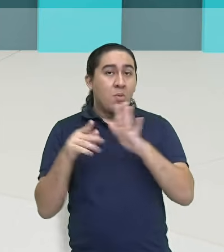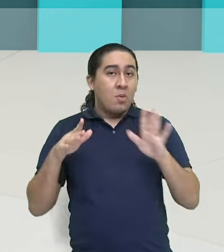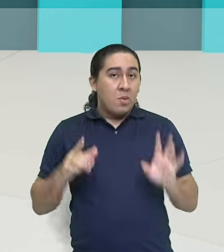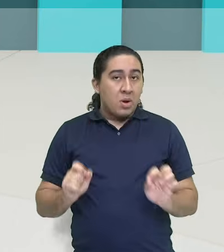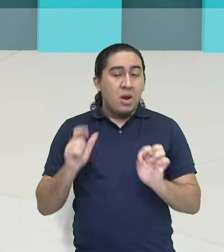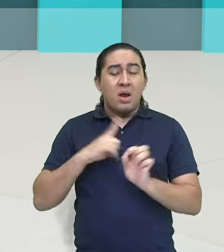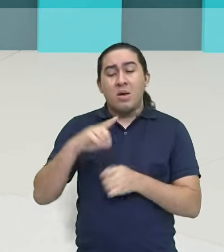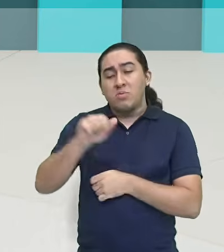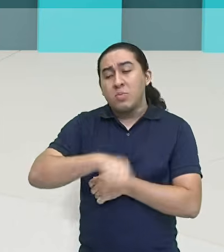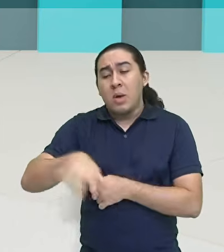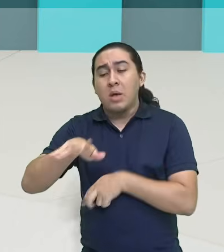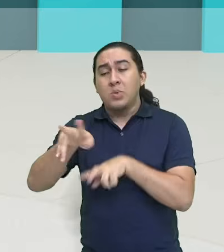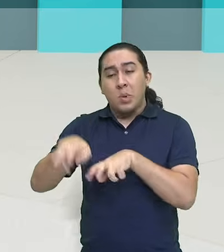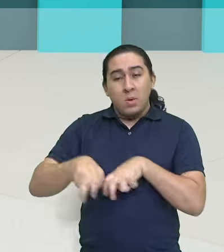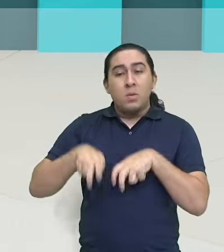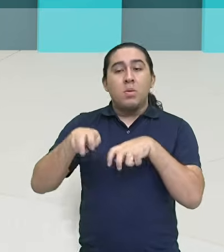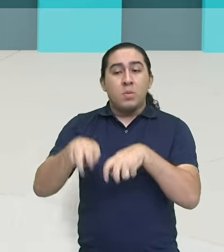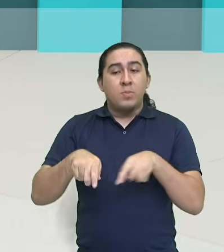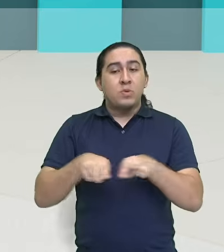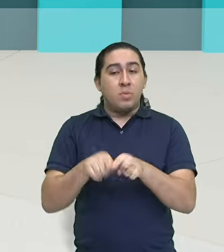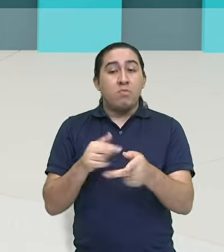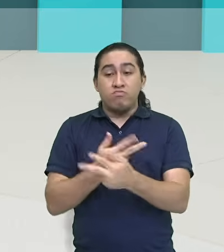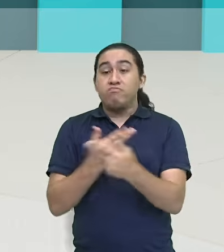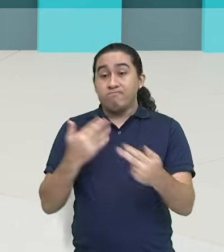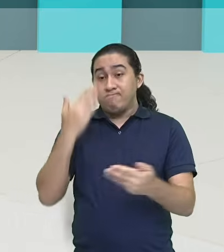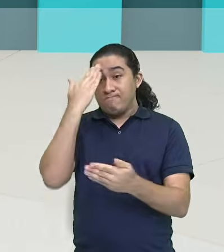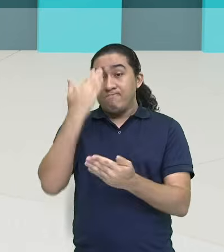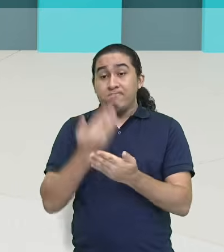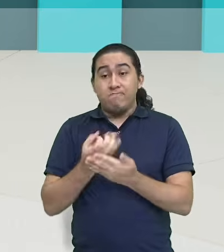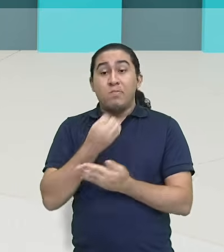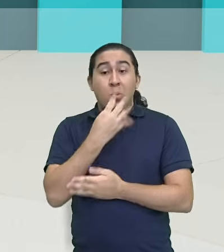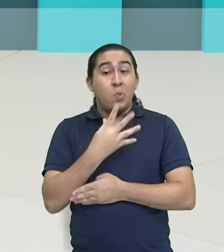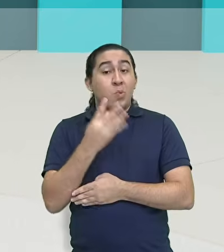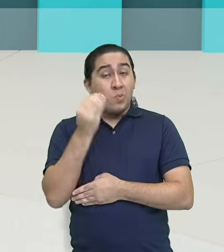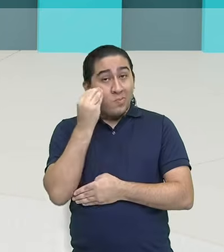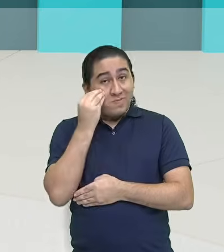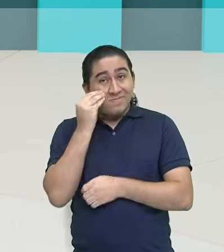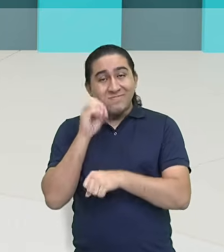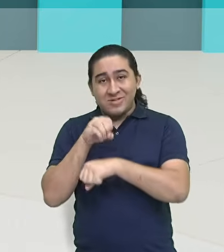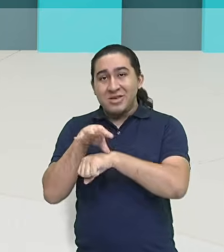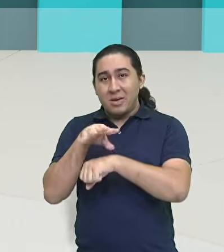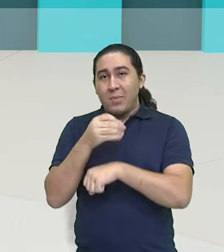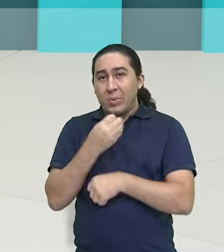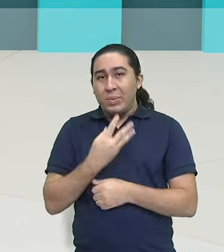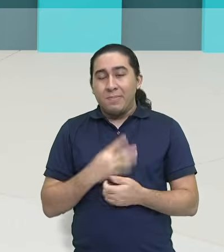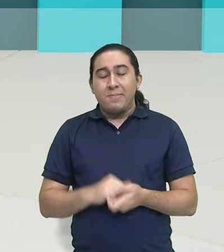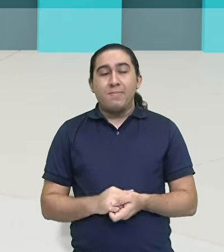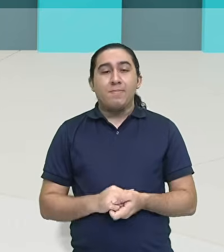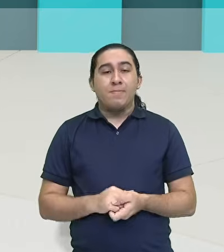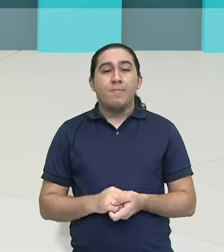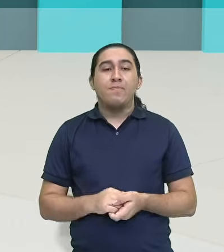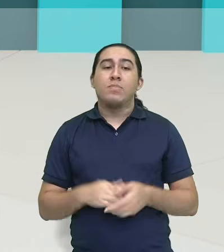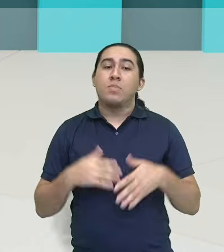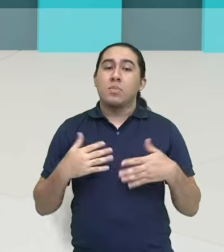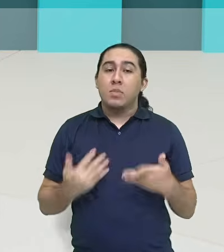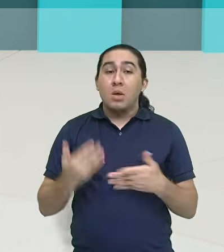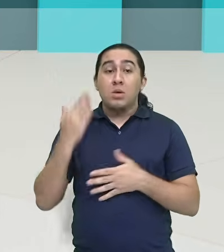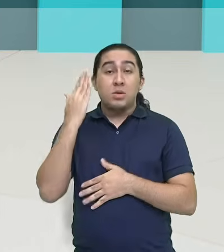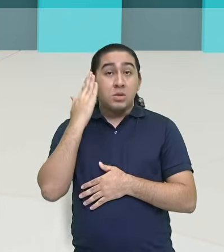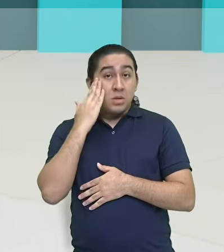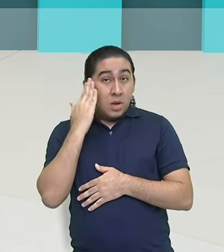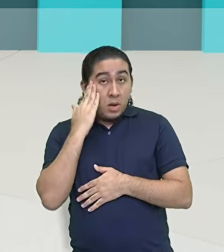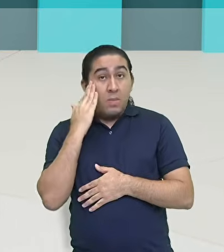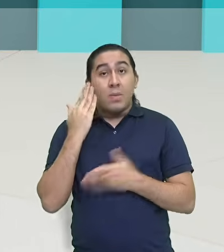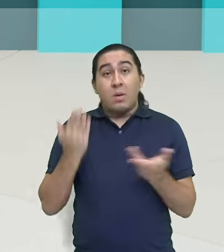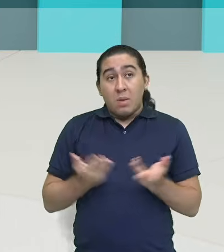do campo, dos ribeirinhos e tudo mais. Eu acho que vale muito a pena. Fica uma dica aí, não é? Então, sabendo agora